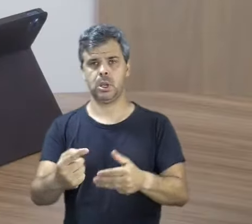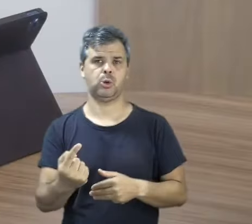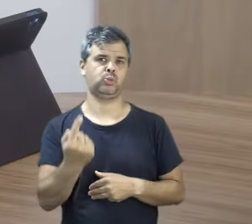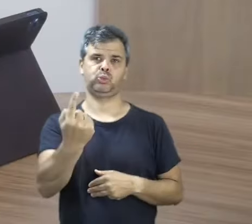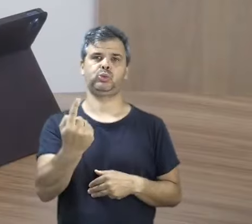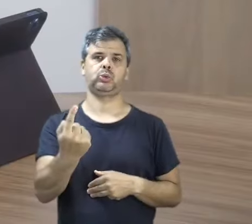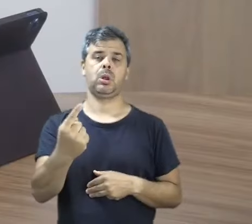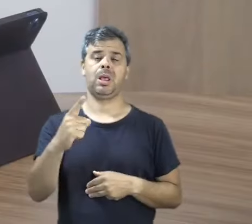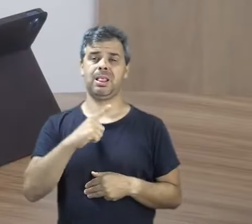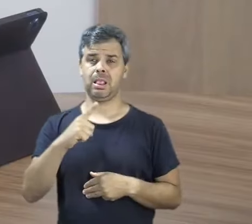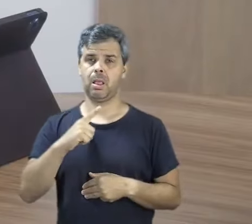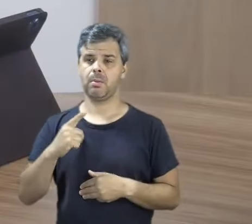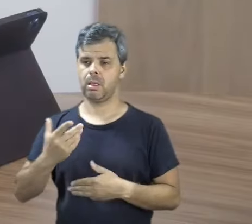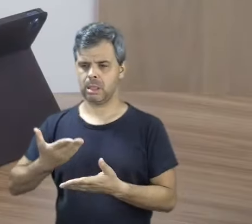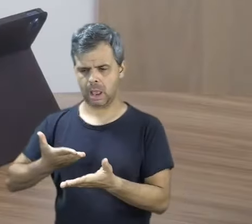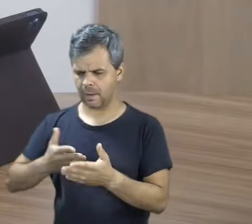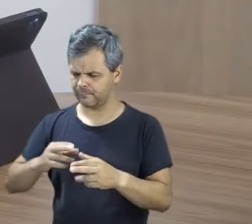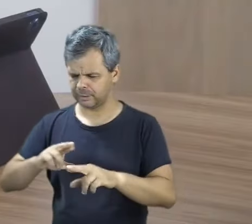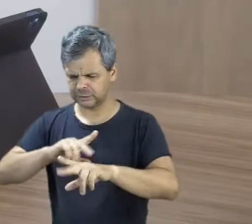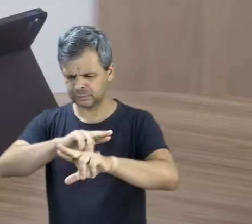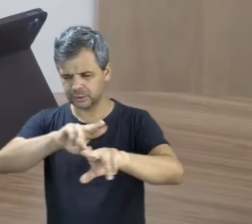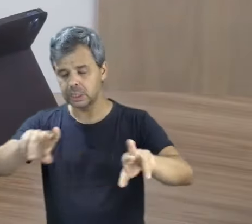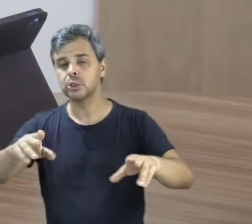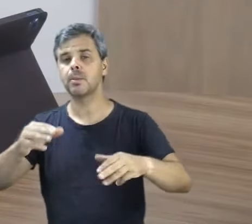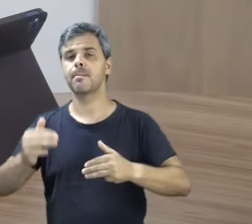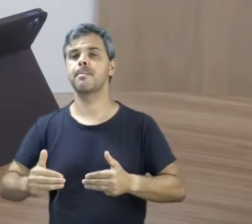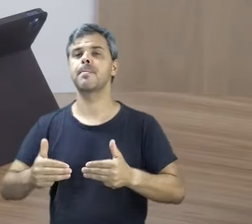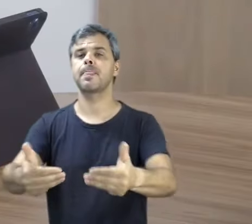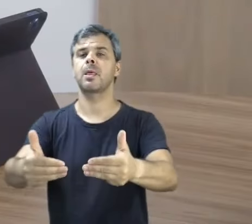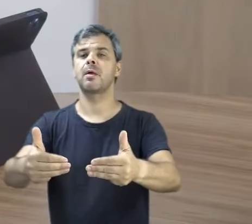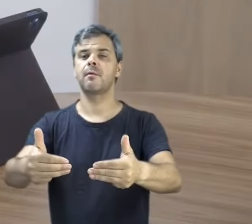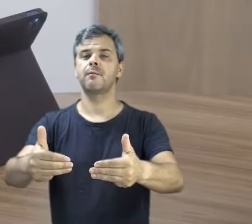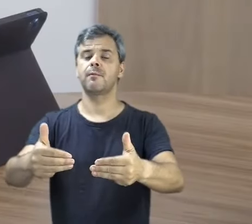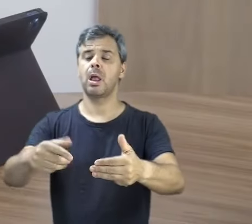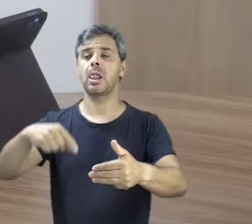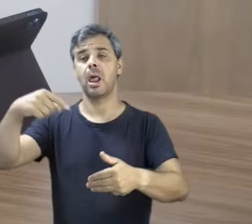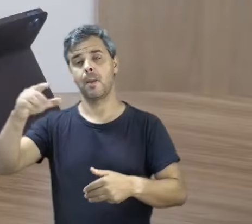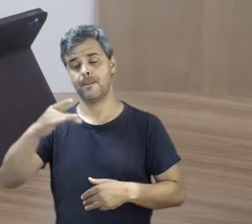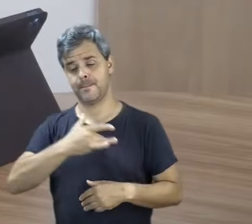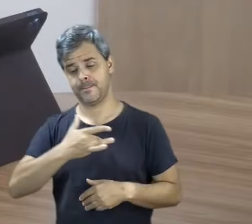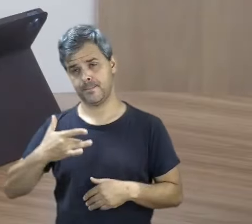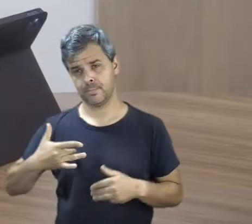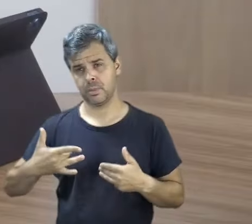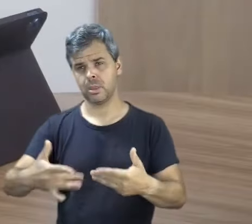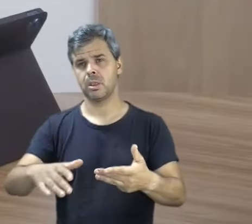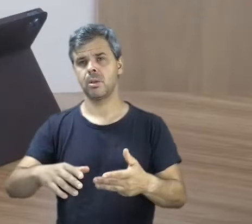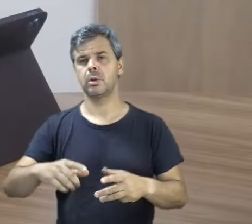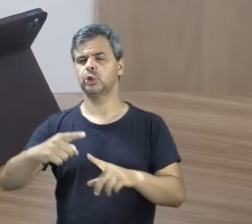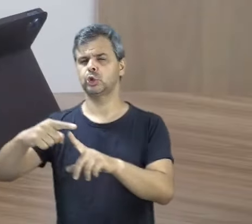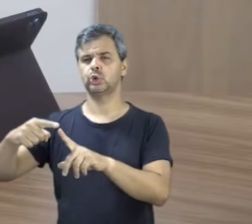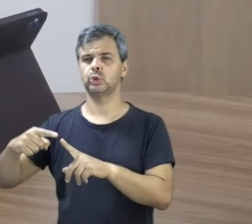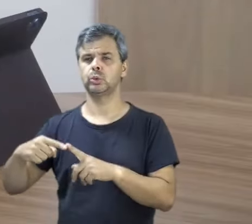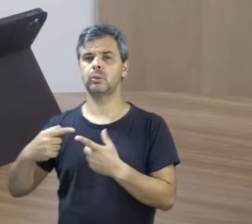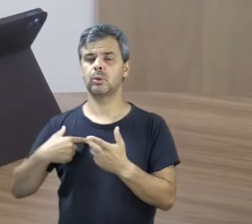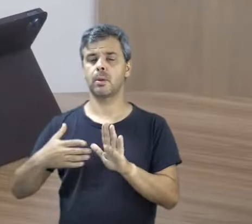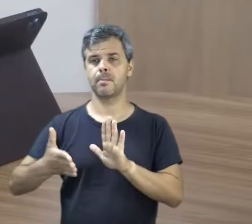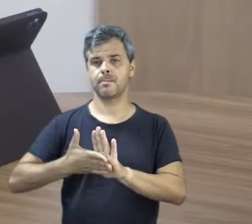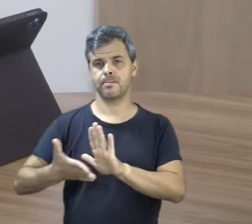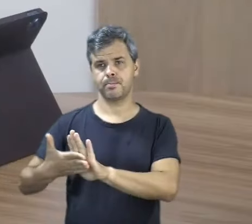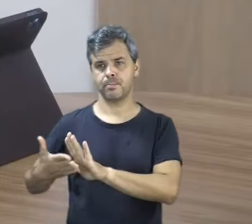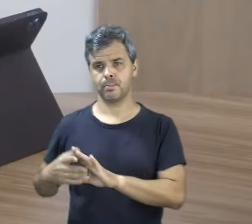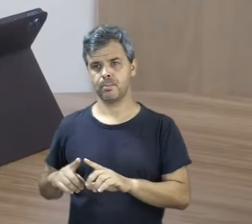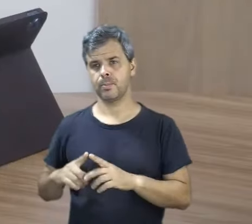ela exige uma transversalidade que vai lá no Ministério da Saúde. Então, foram muitas